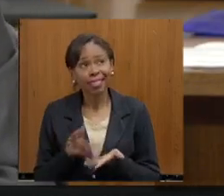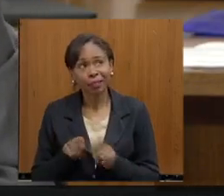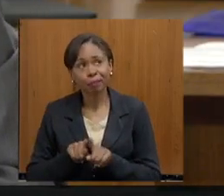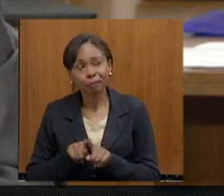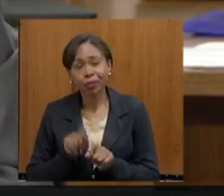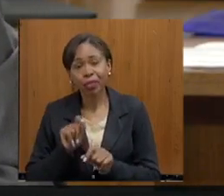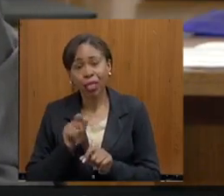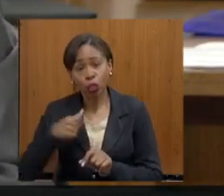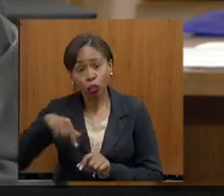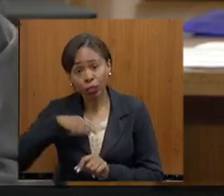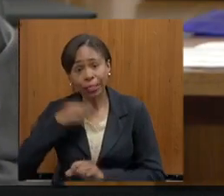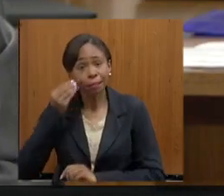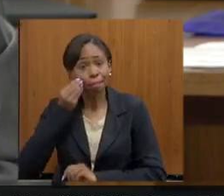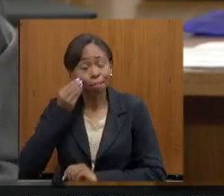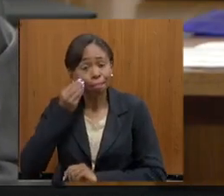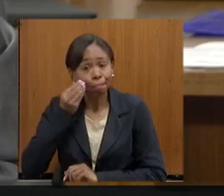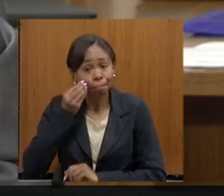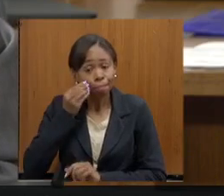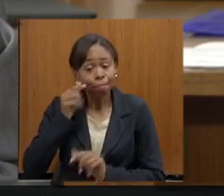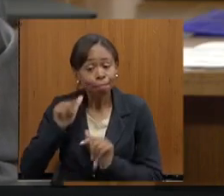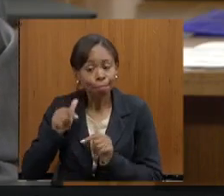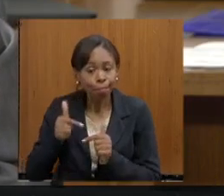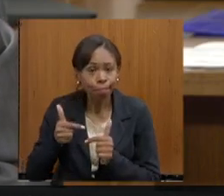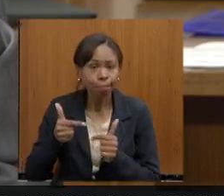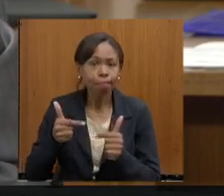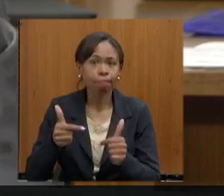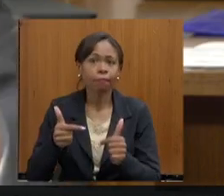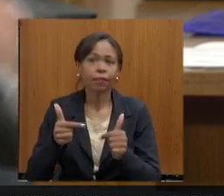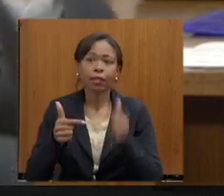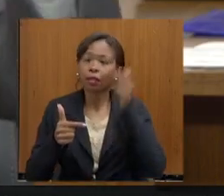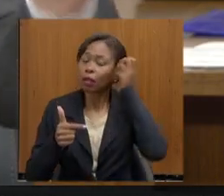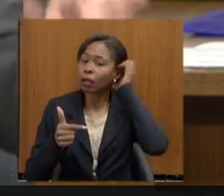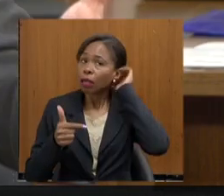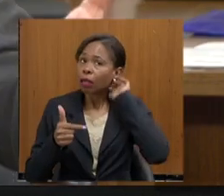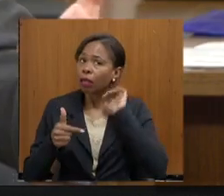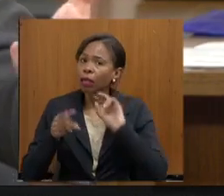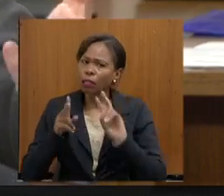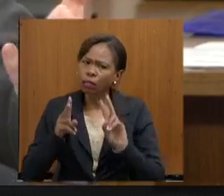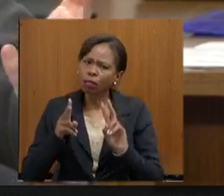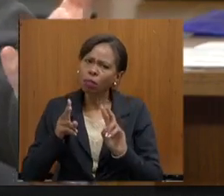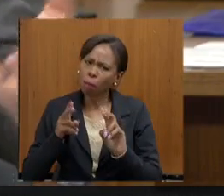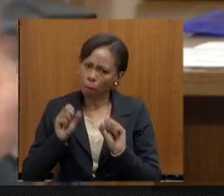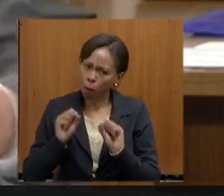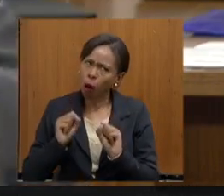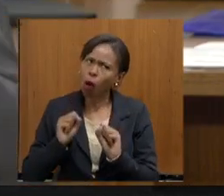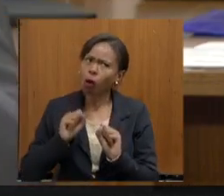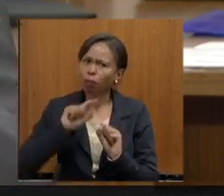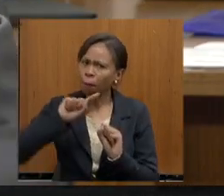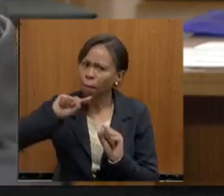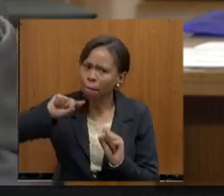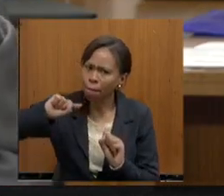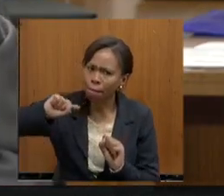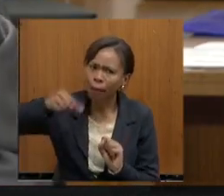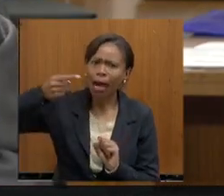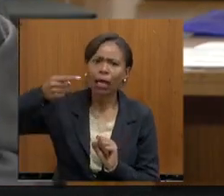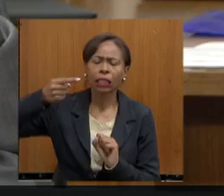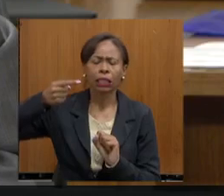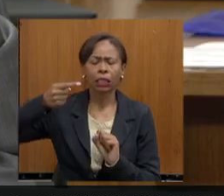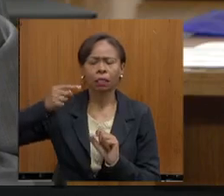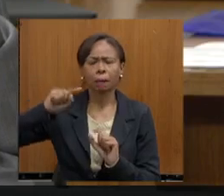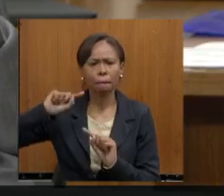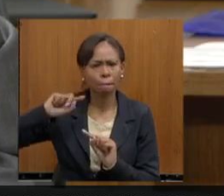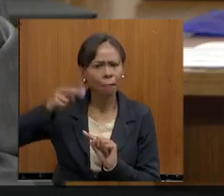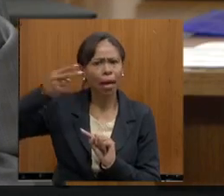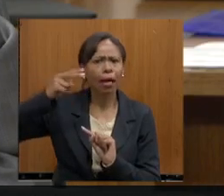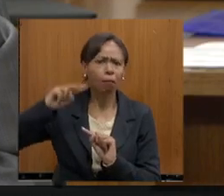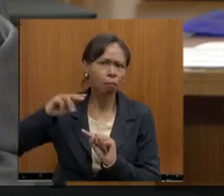tem buscado fazer é Oi gente sempre pode tentar fazer mais mas o que a gente tem buscado fazer